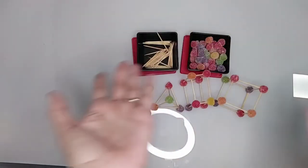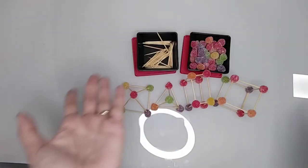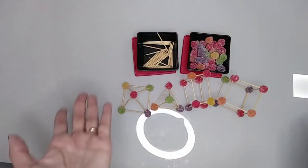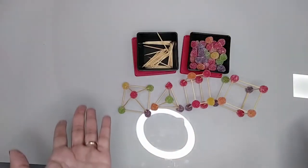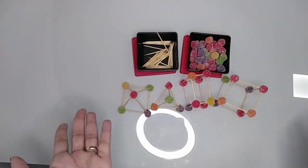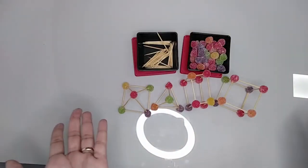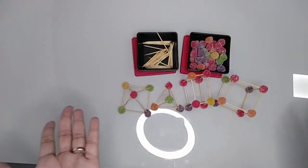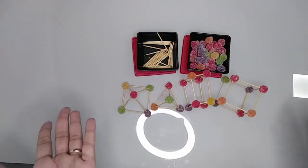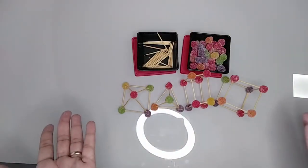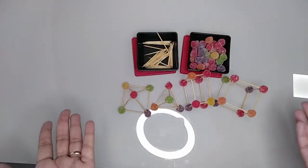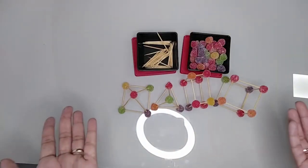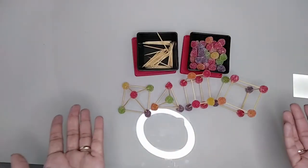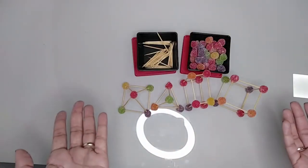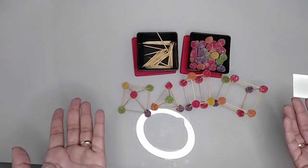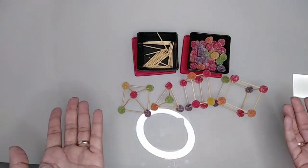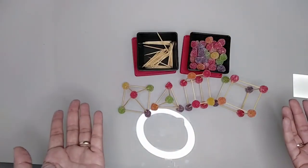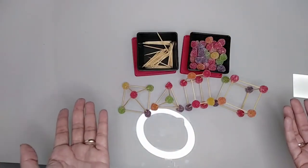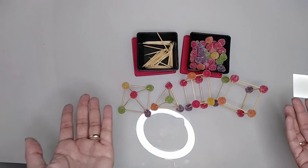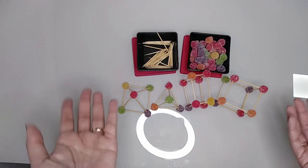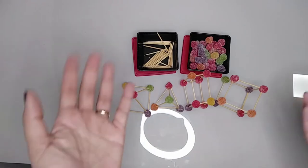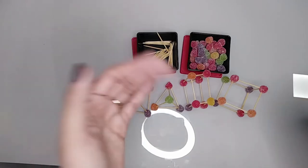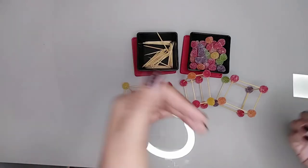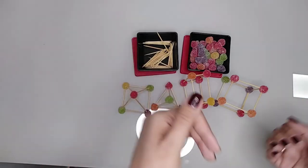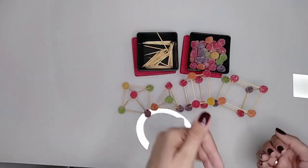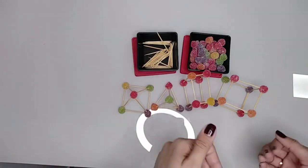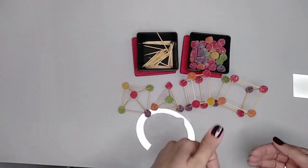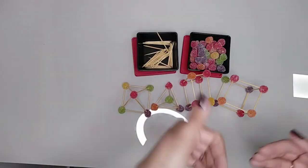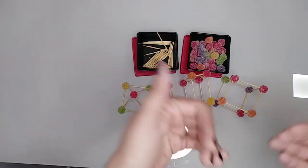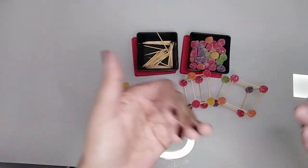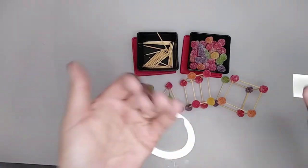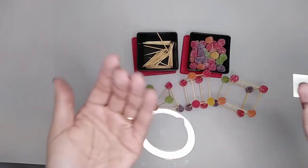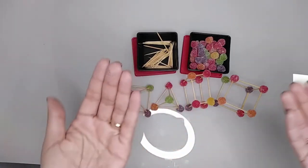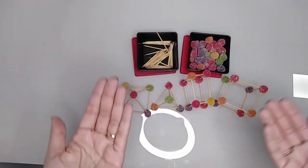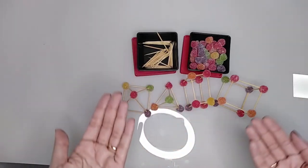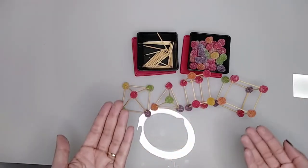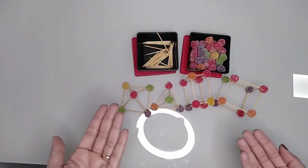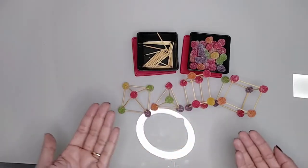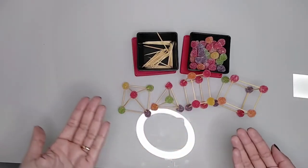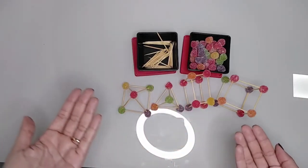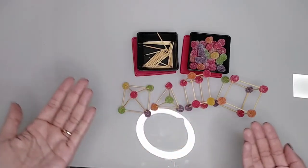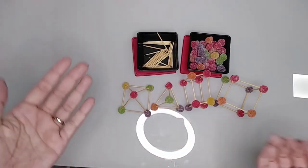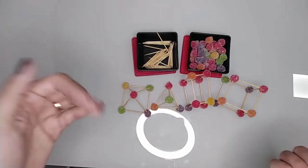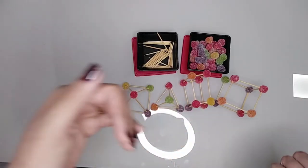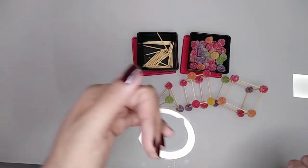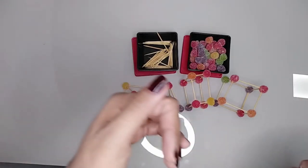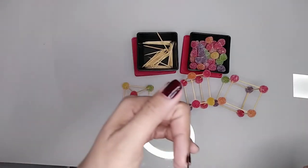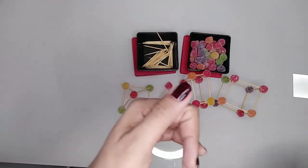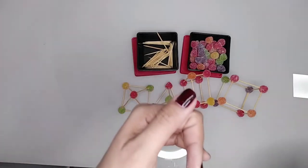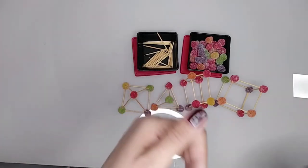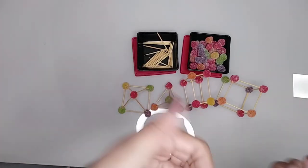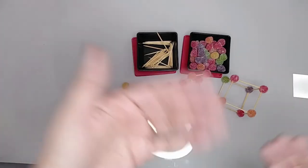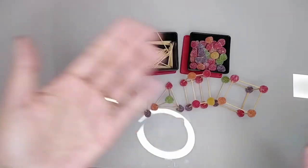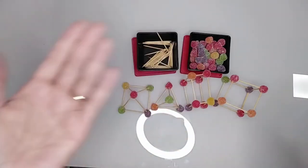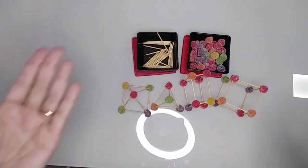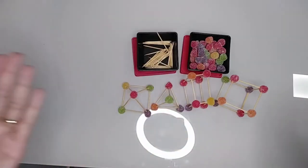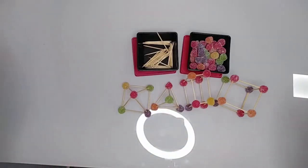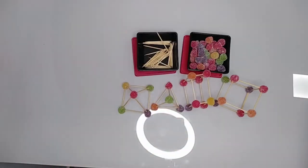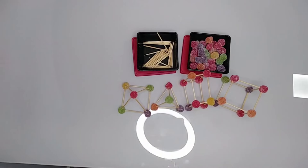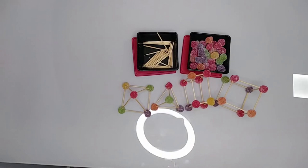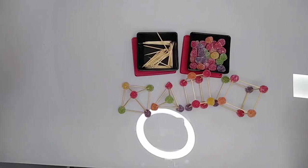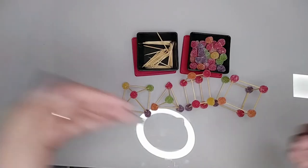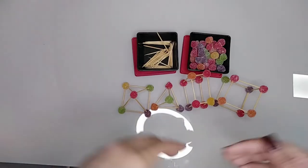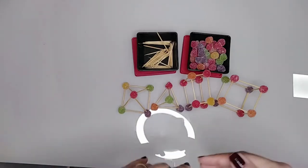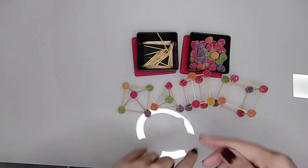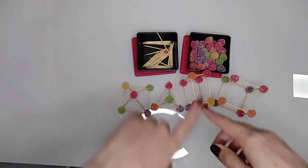Pronto, a nossa experimentação está completa. Agora é experimentar em casa também e aproveitem